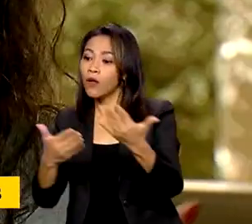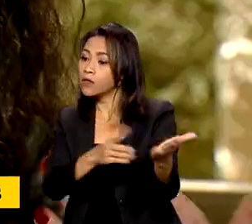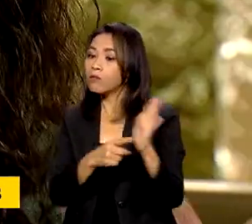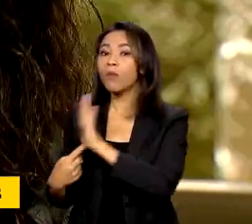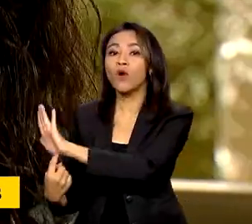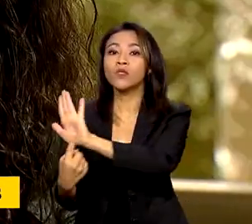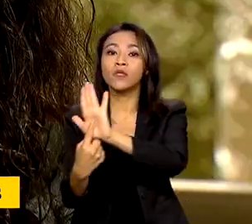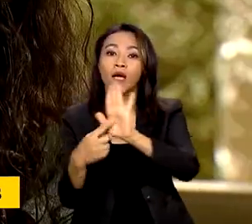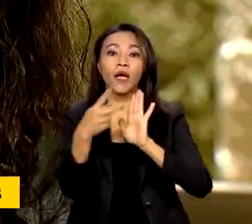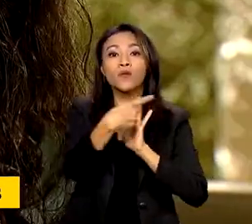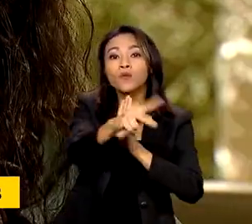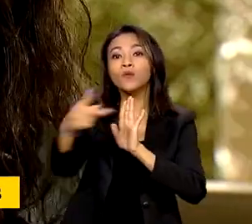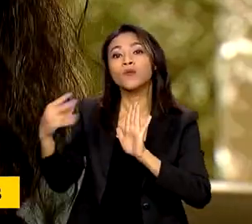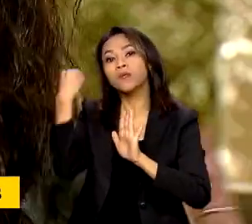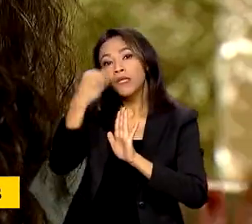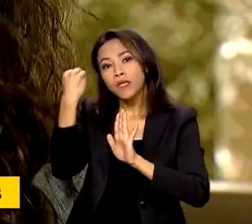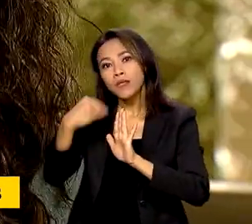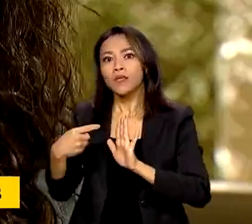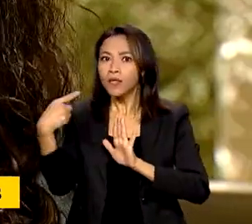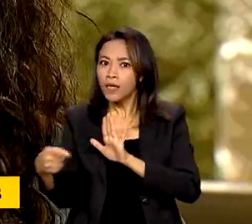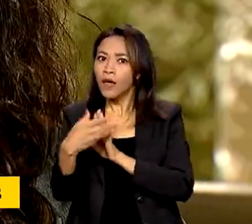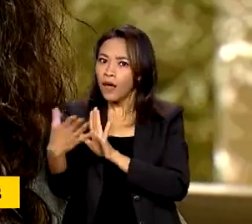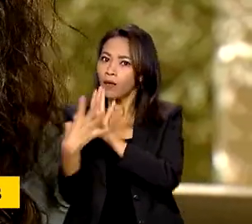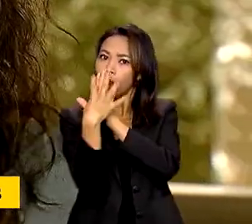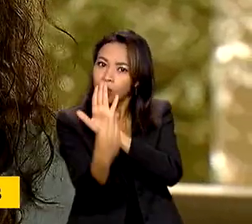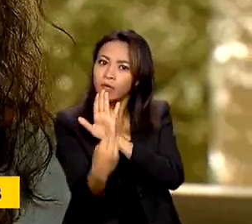de inspiração para outras Escolas no Brasil e também para outros países